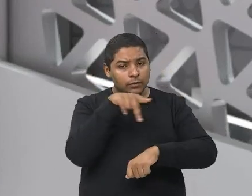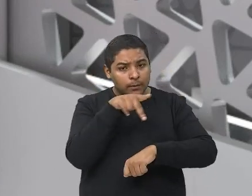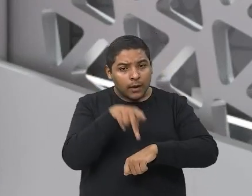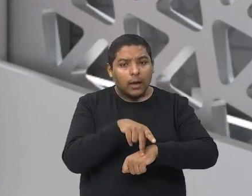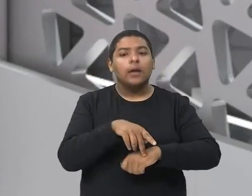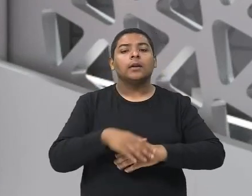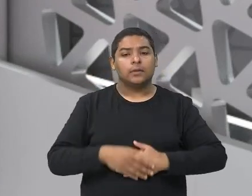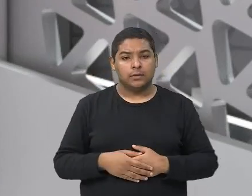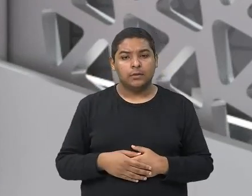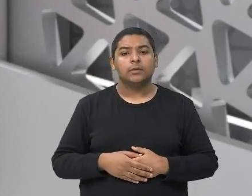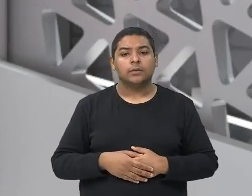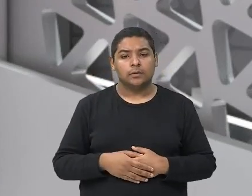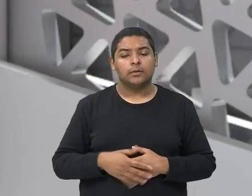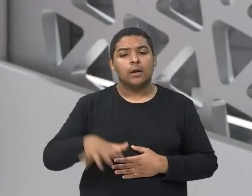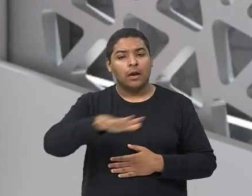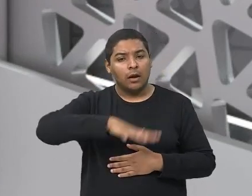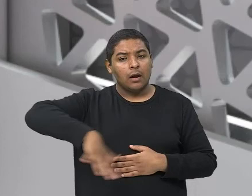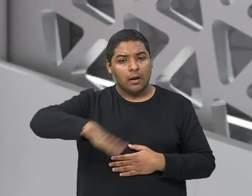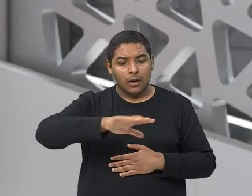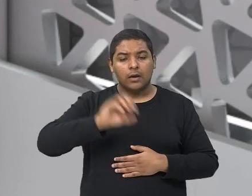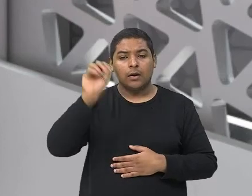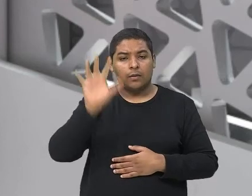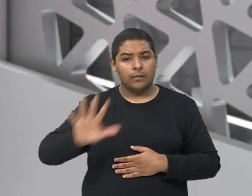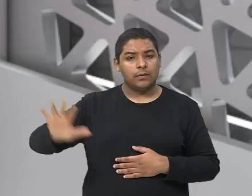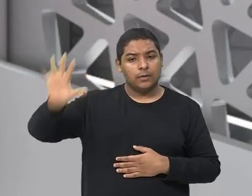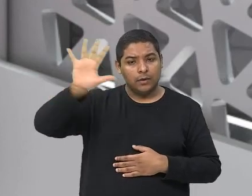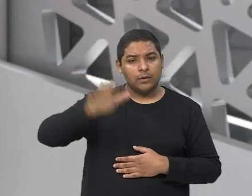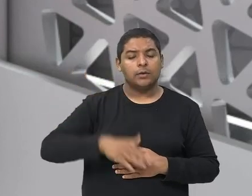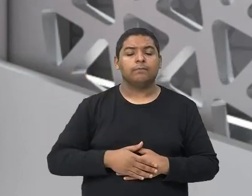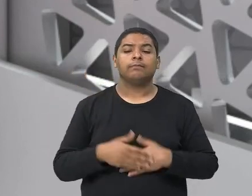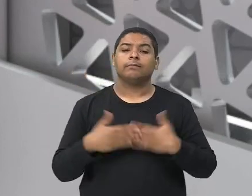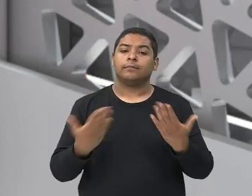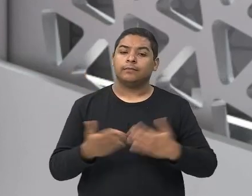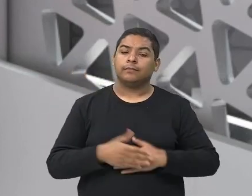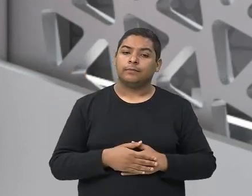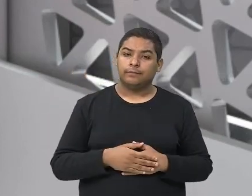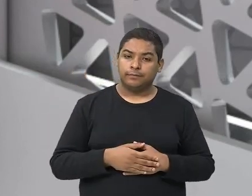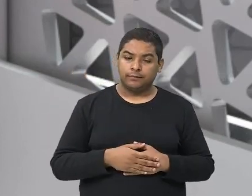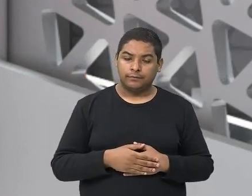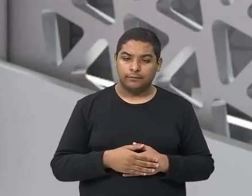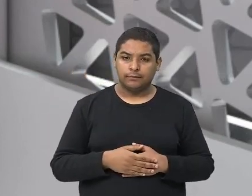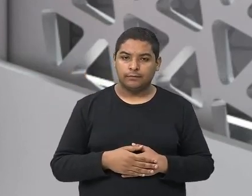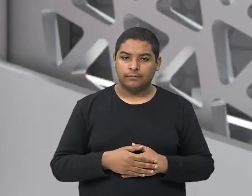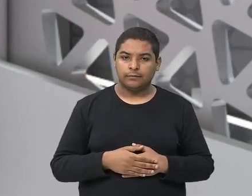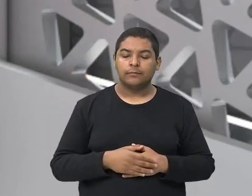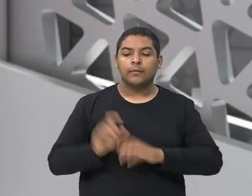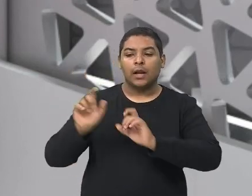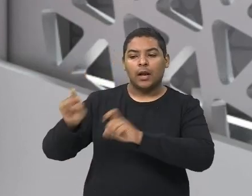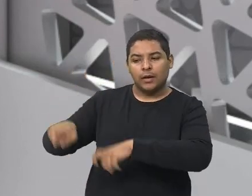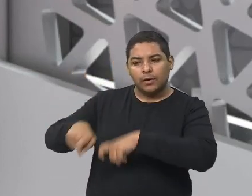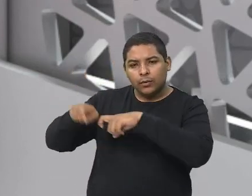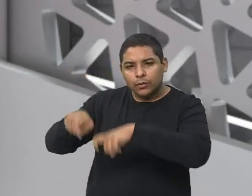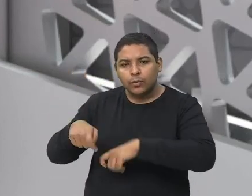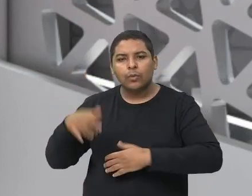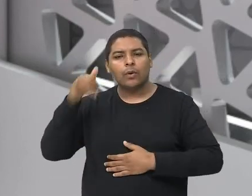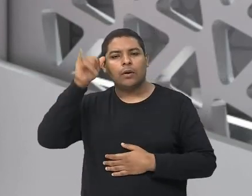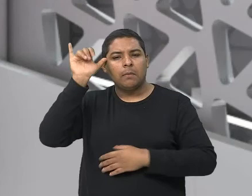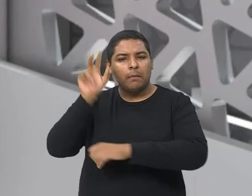países que fazem parte aí da Oceania. Então a gente verifica que tanto a parte da agricultura,